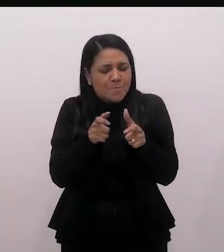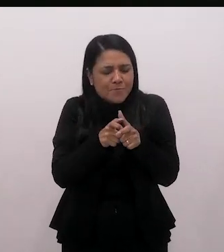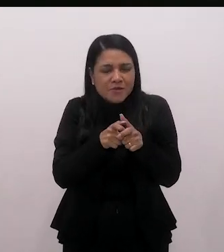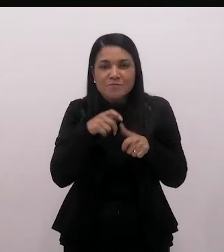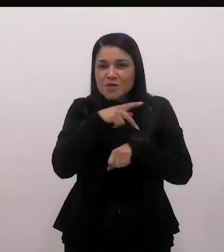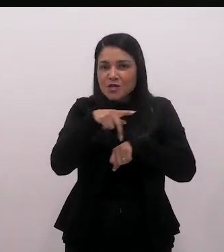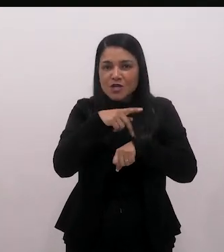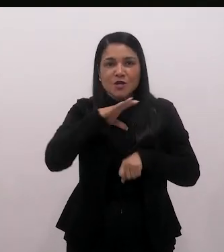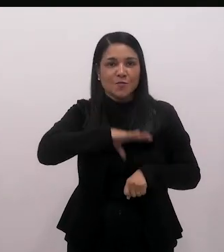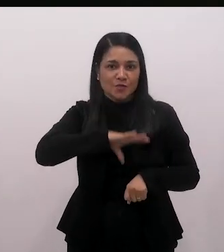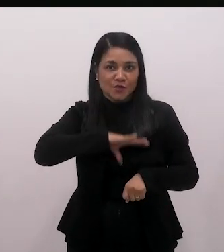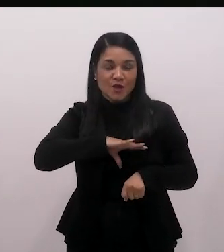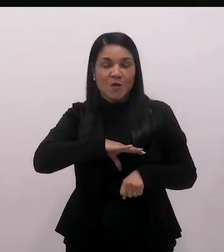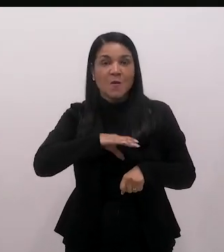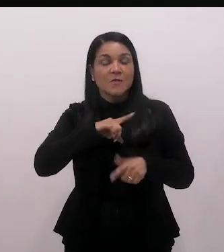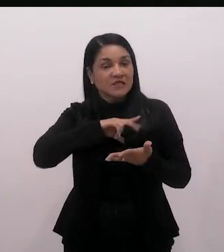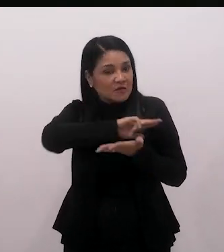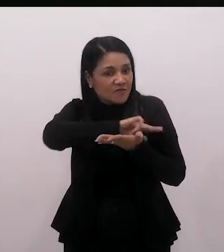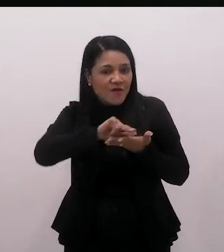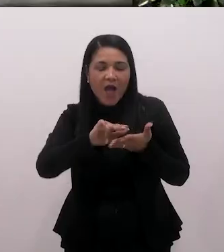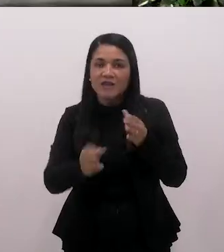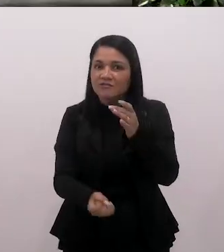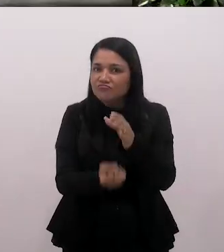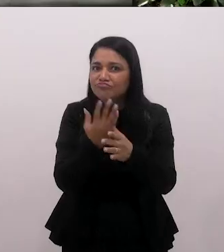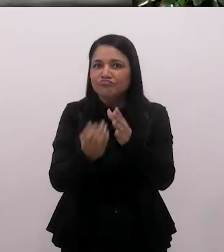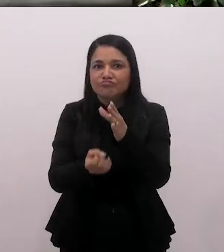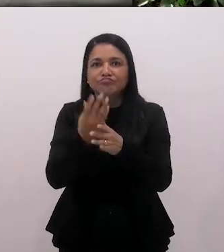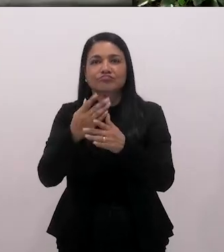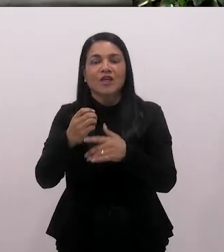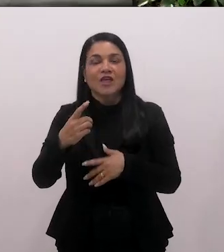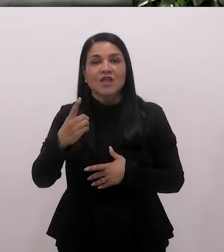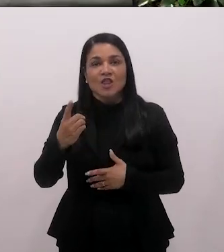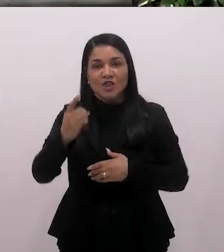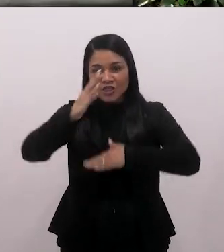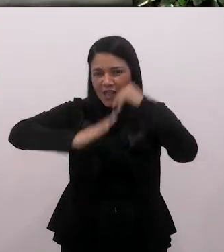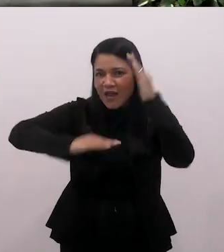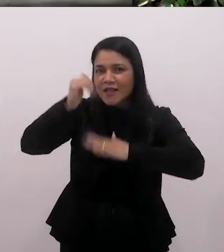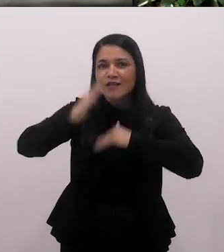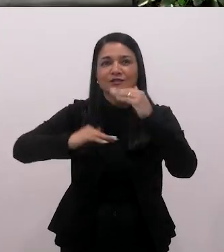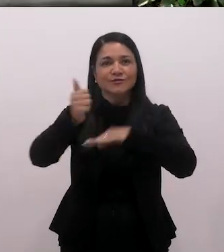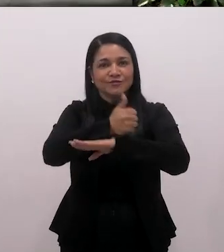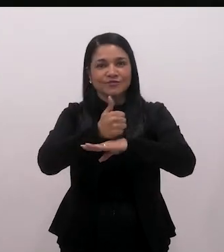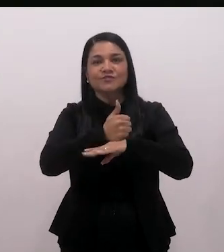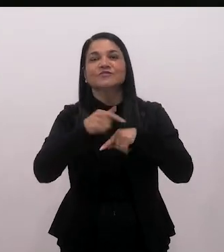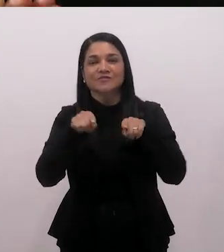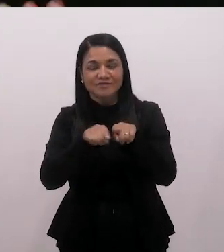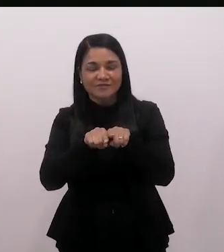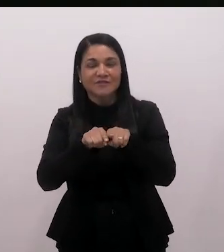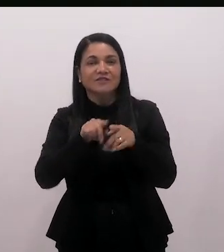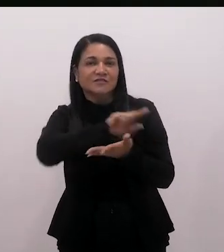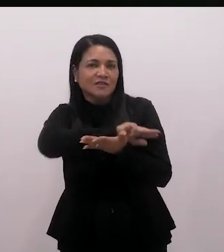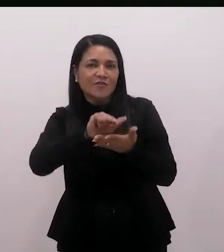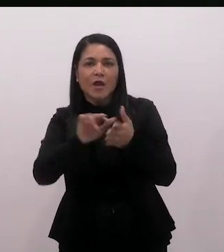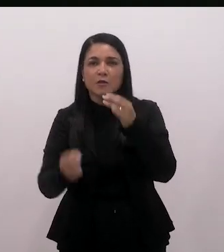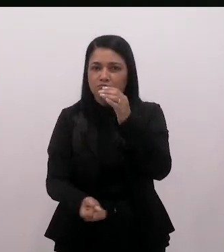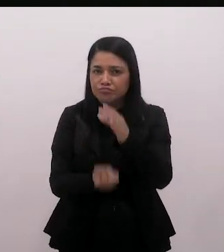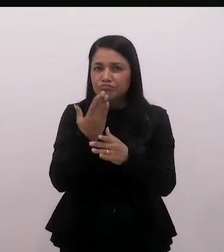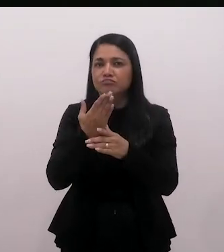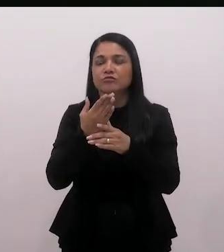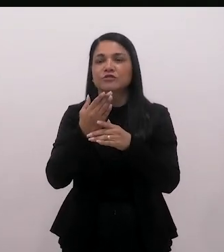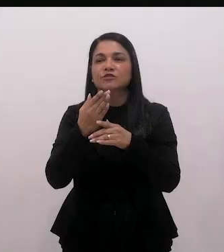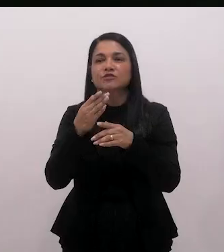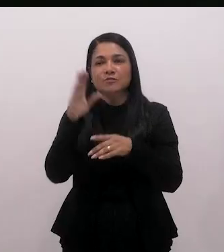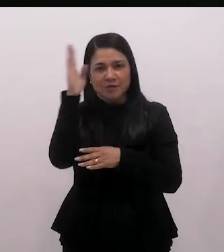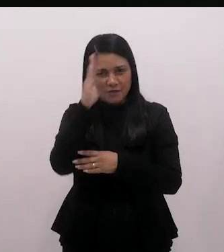pequenino, mas com uma diversidade muito grande em termos de talento. Nós fazemos um evento todos os anos em que levamos sempre programadores